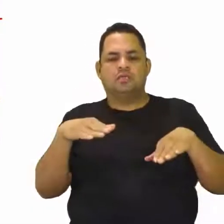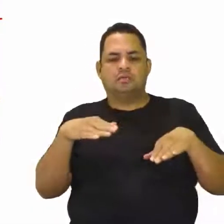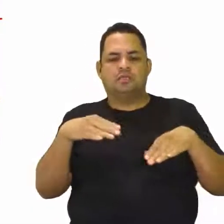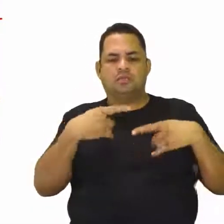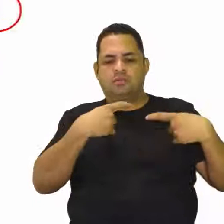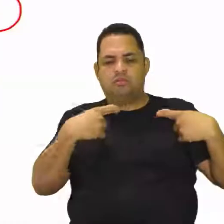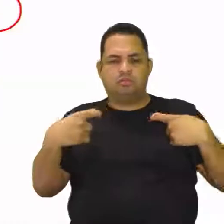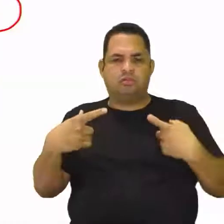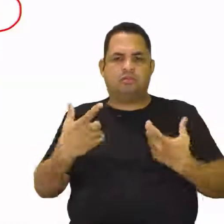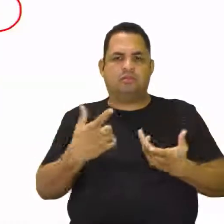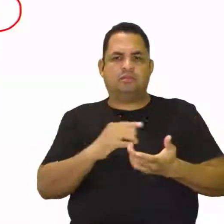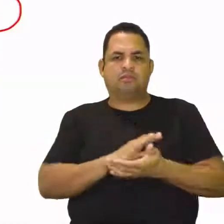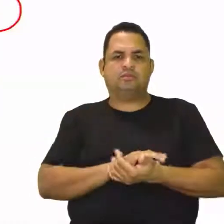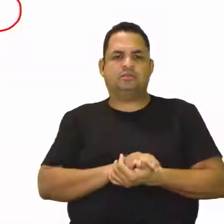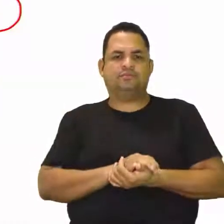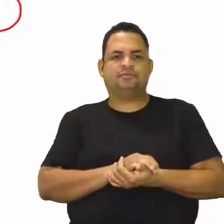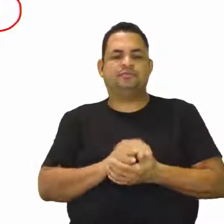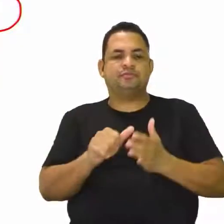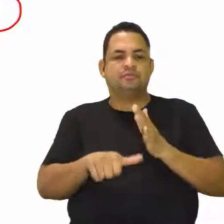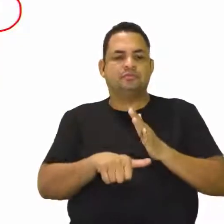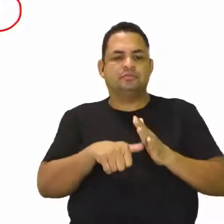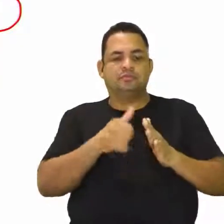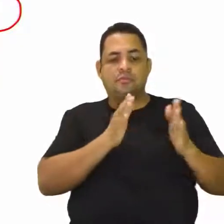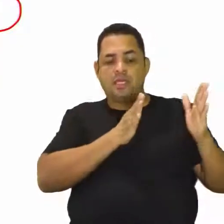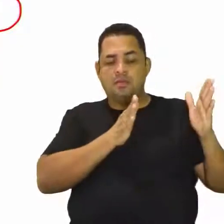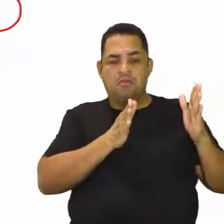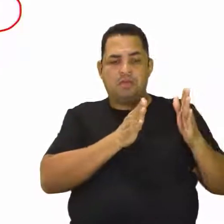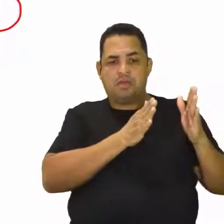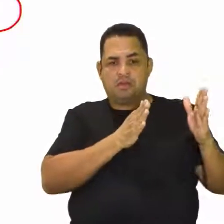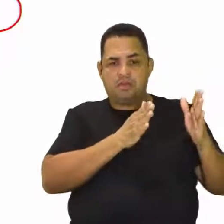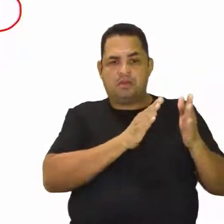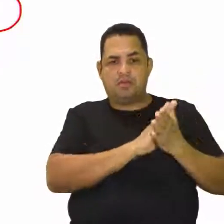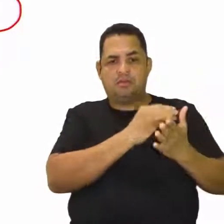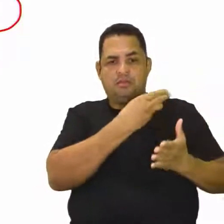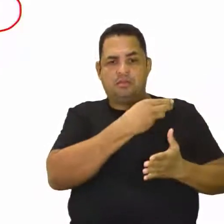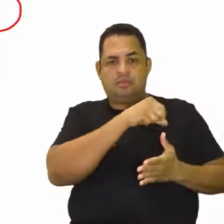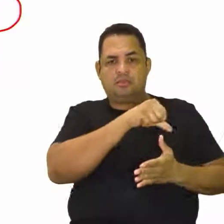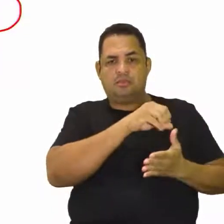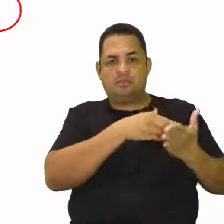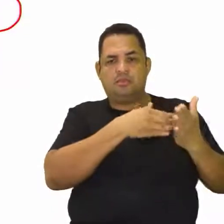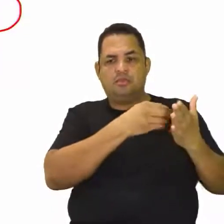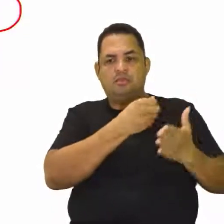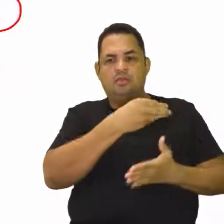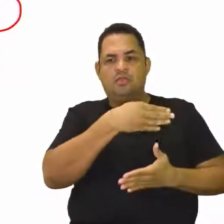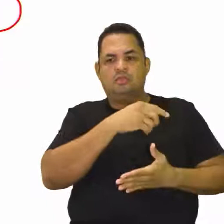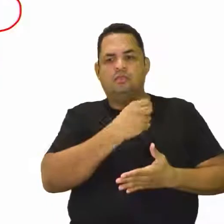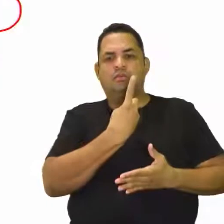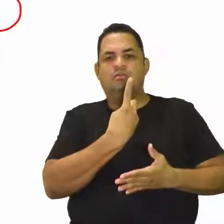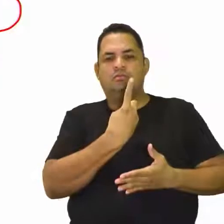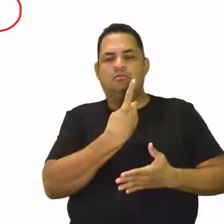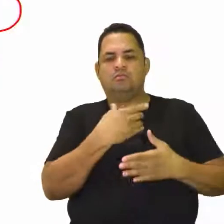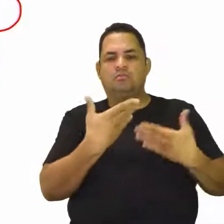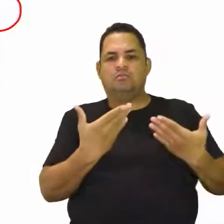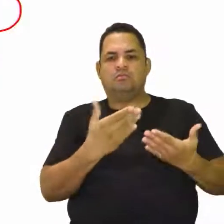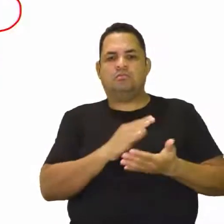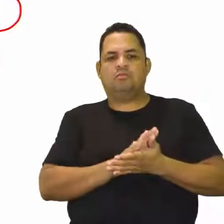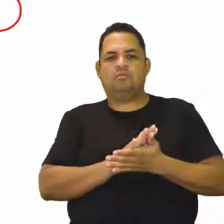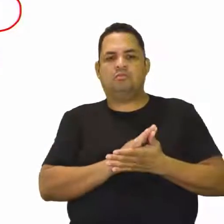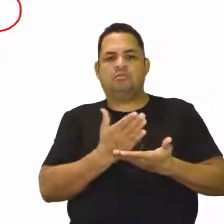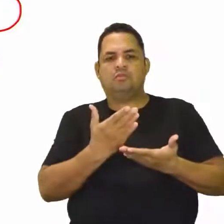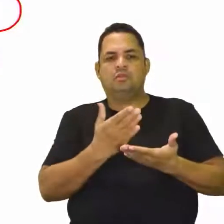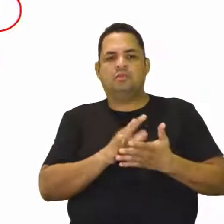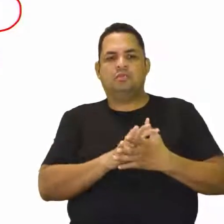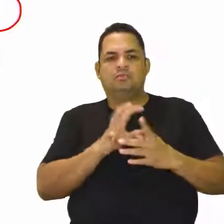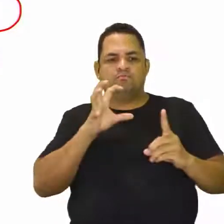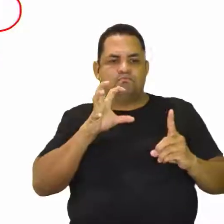guerra. E a primeira fase é essa daqui, ó, de 39 a 41, que é a